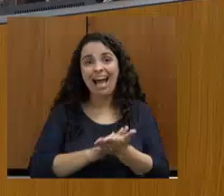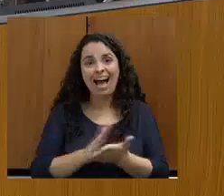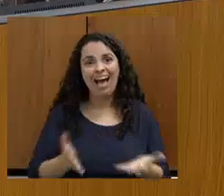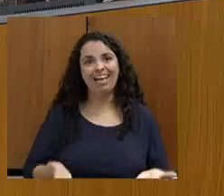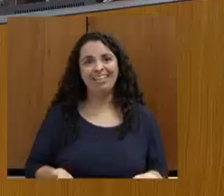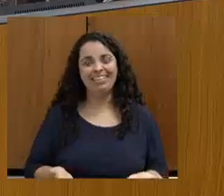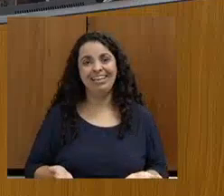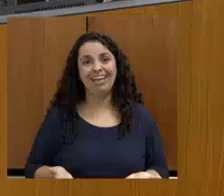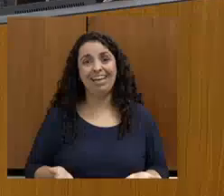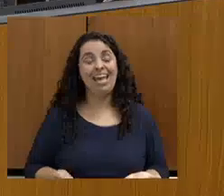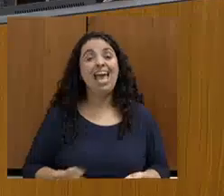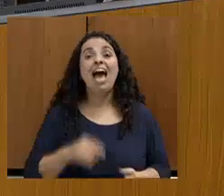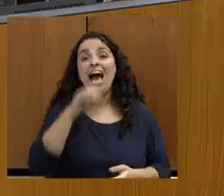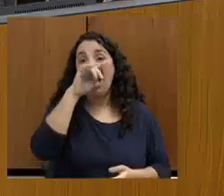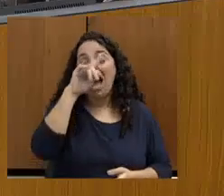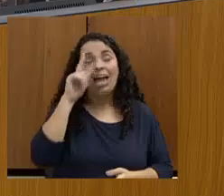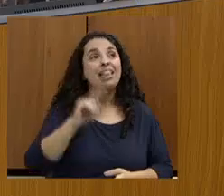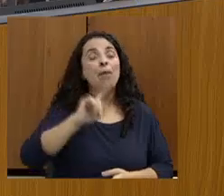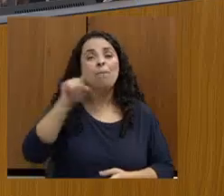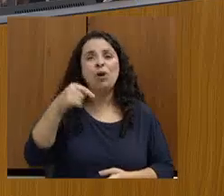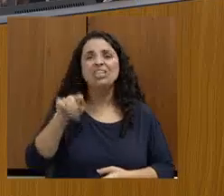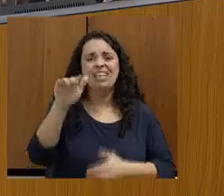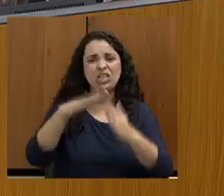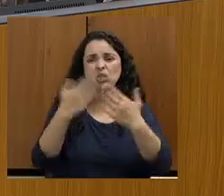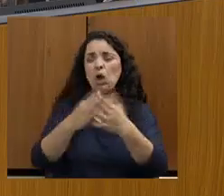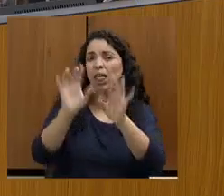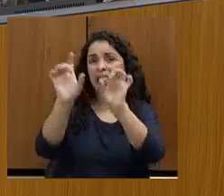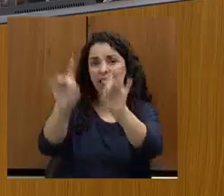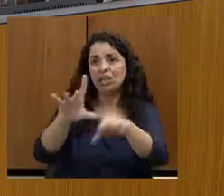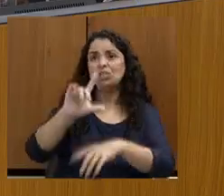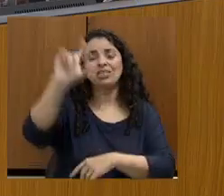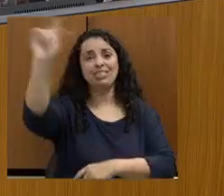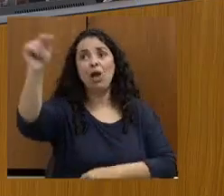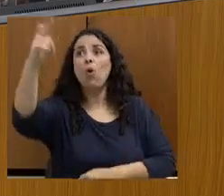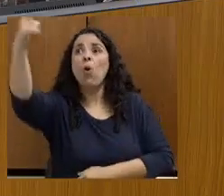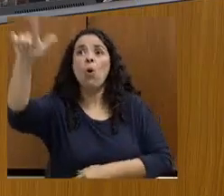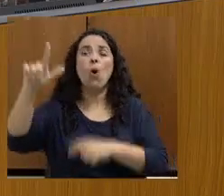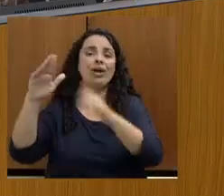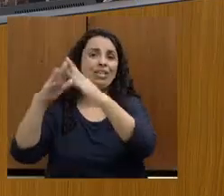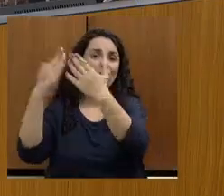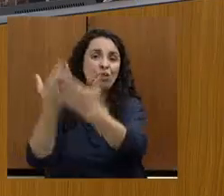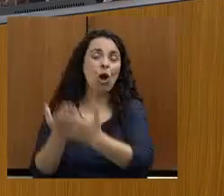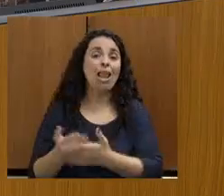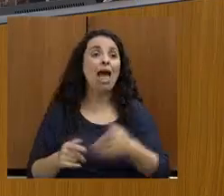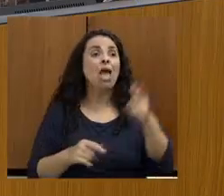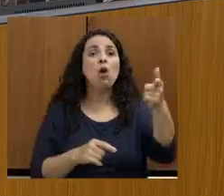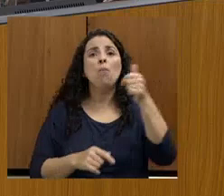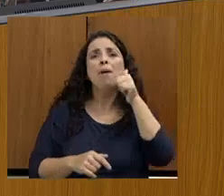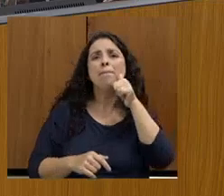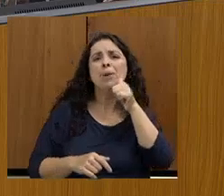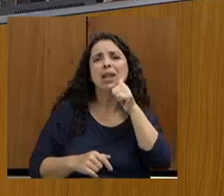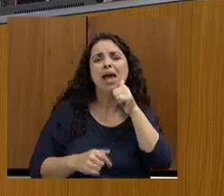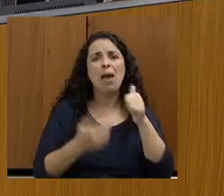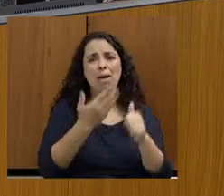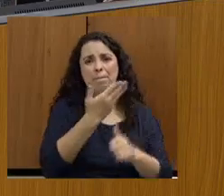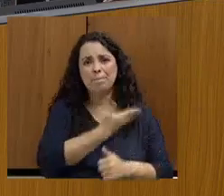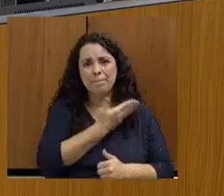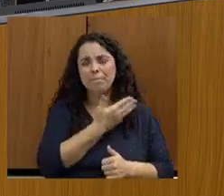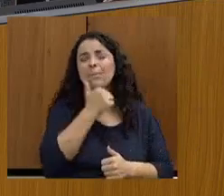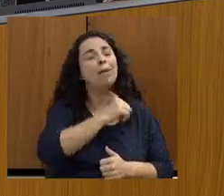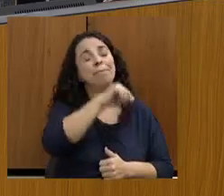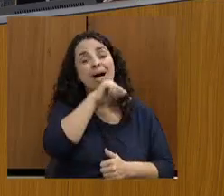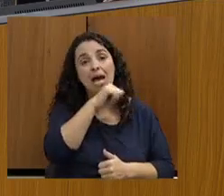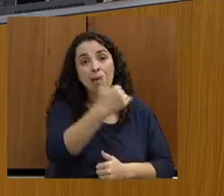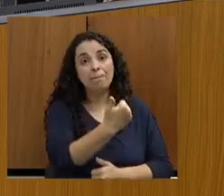pelado numa escola, e não tinha um adulto também para ver, para me contar, que os meninos... Ele sofreu tanto bullying na primeira escola que, quando